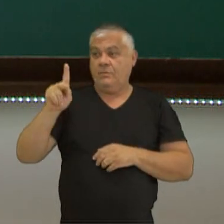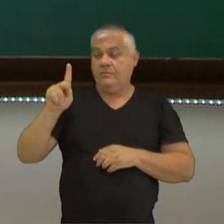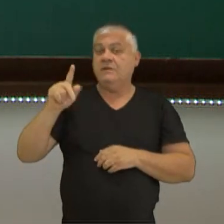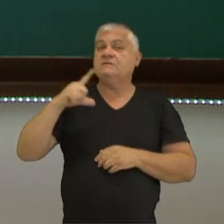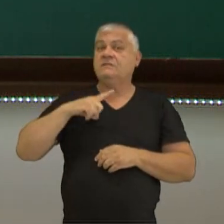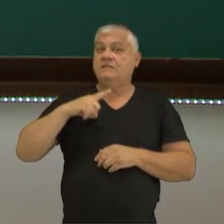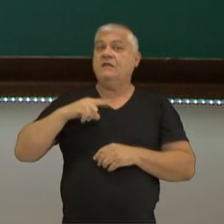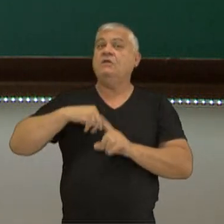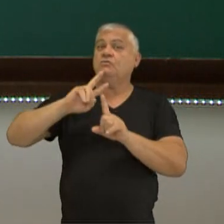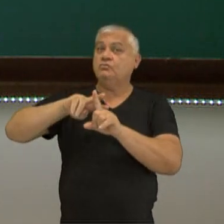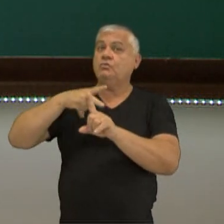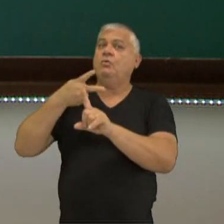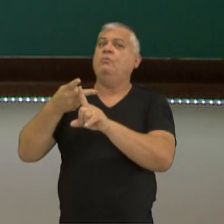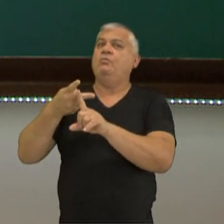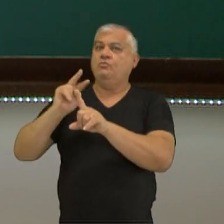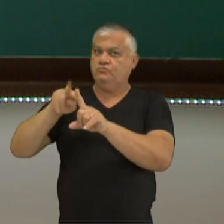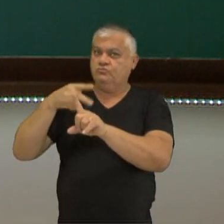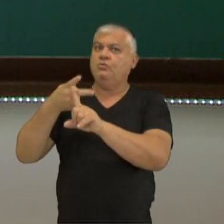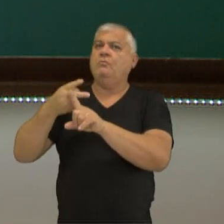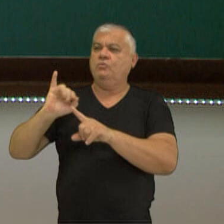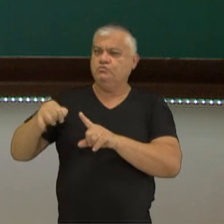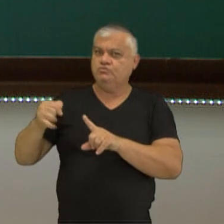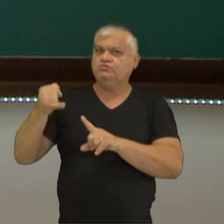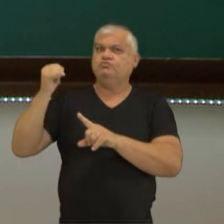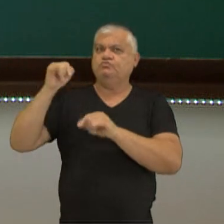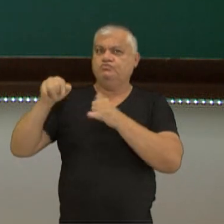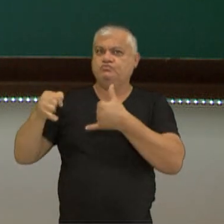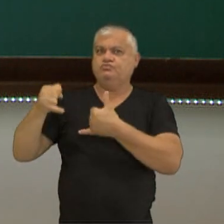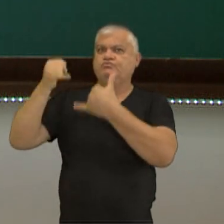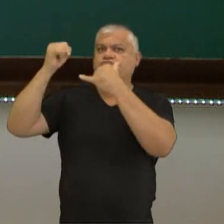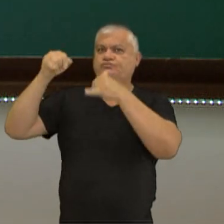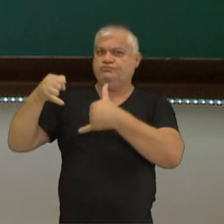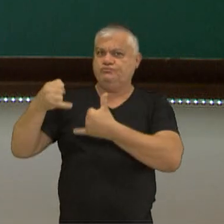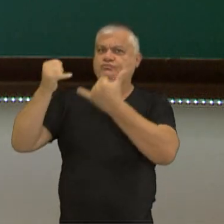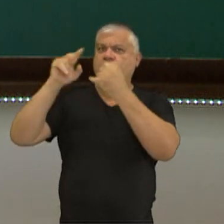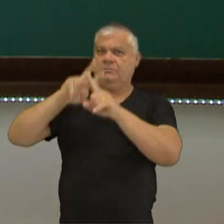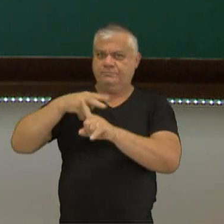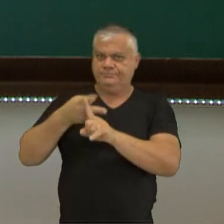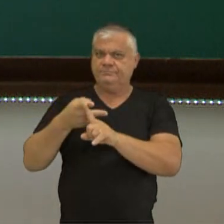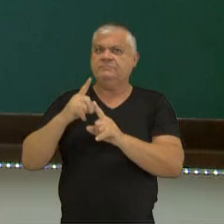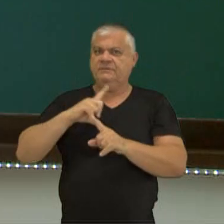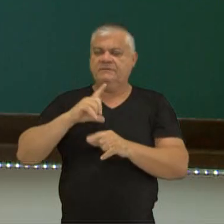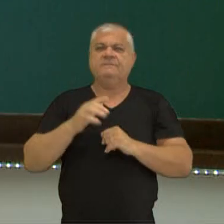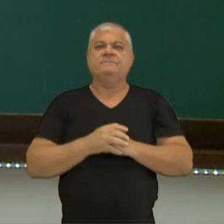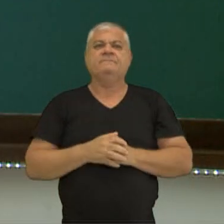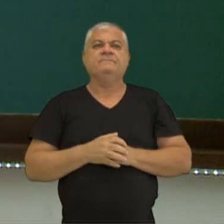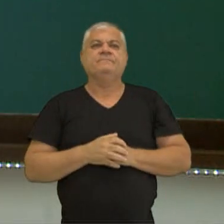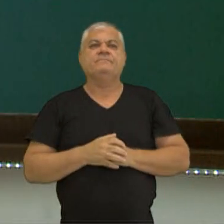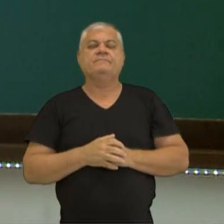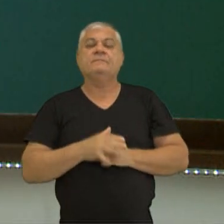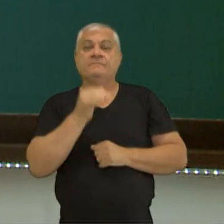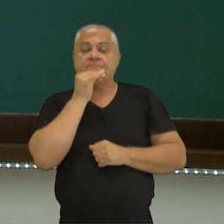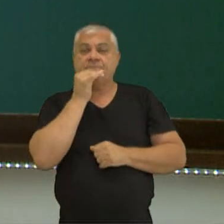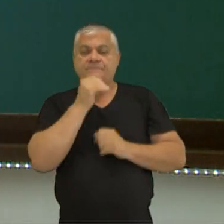poupança rende juros sobre juros, juro composto. Aqui é só uma exemplificação do que a gente fez. Então, nós vamos aplicar a fórmula.